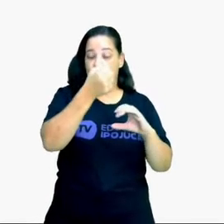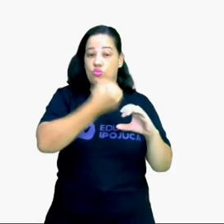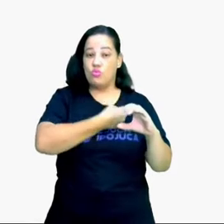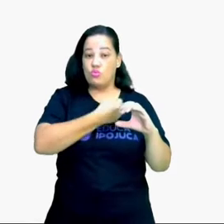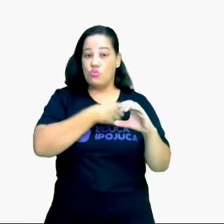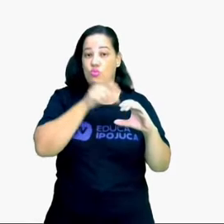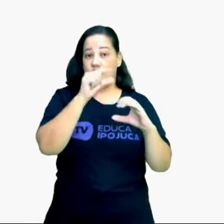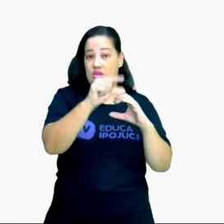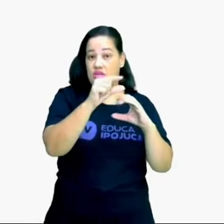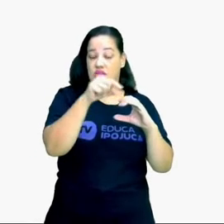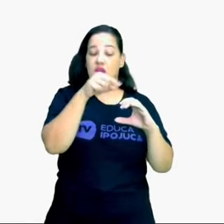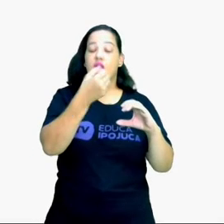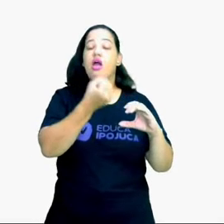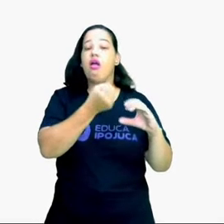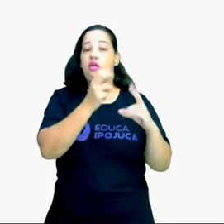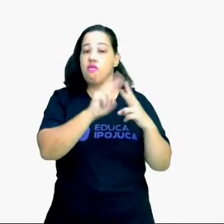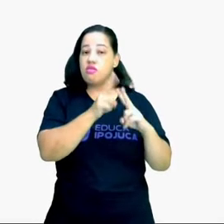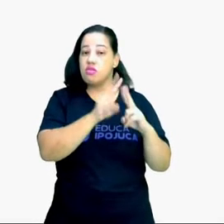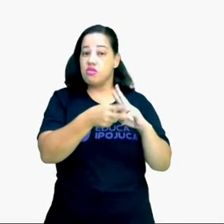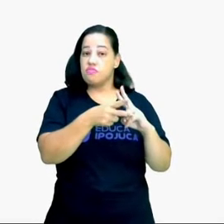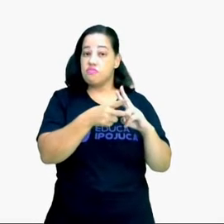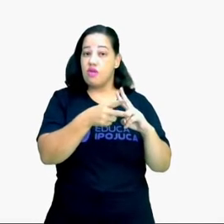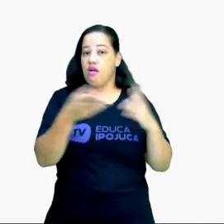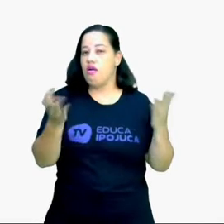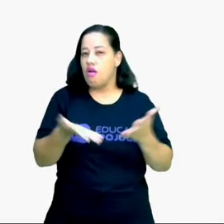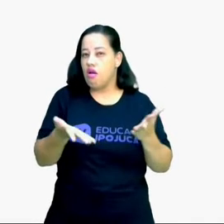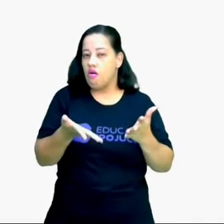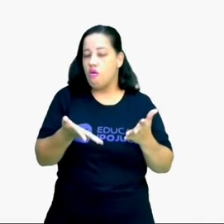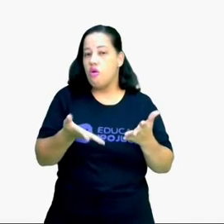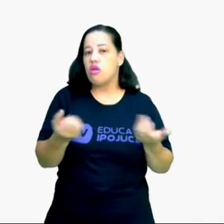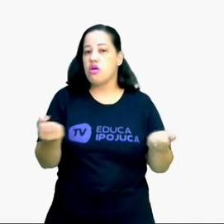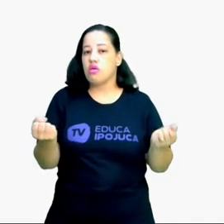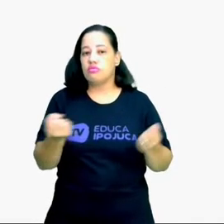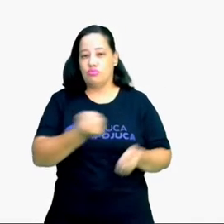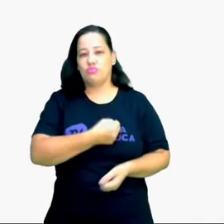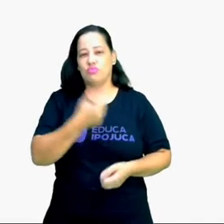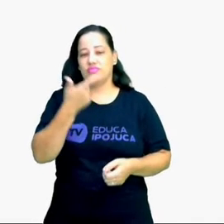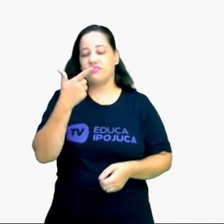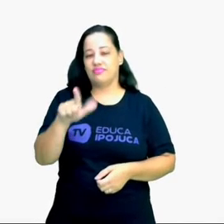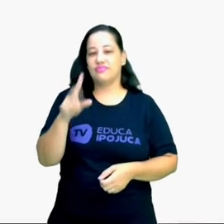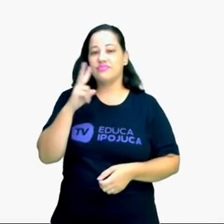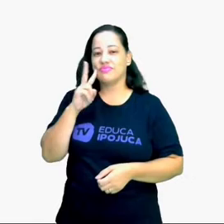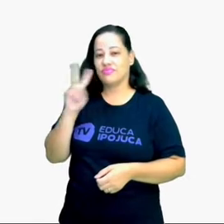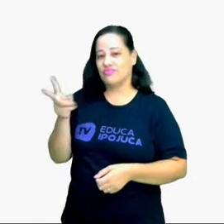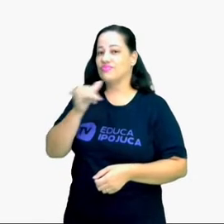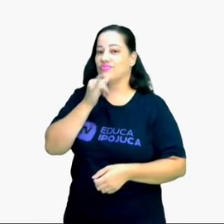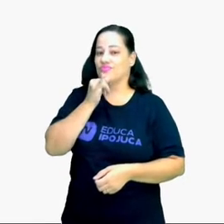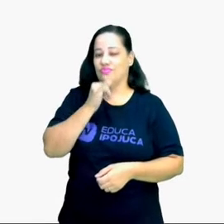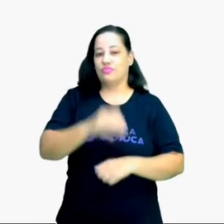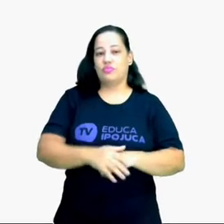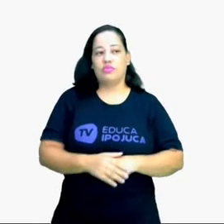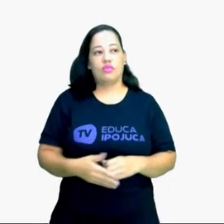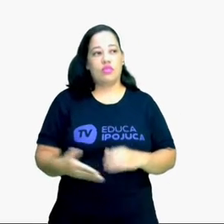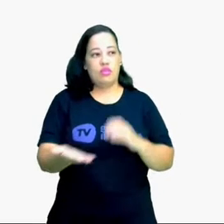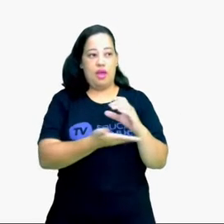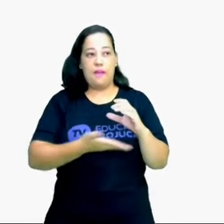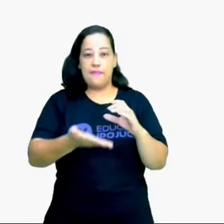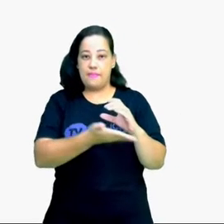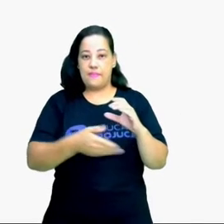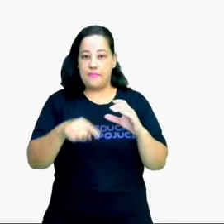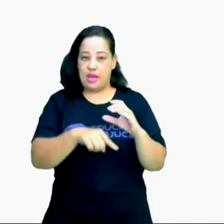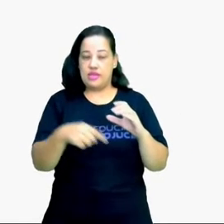uma raiz real. Vamos exemplificar que fica melhor aqui. Aqui, base menos